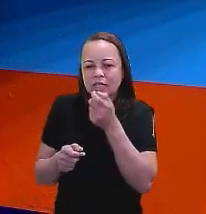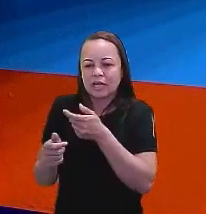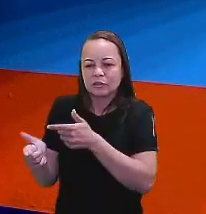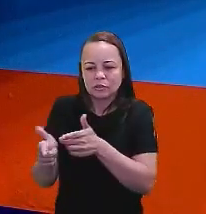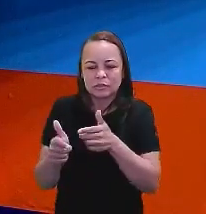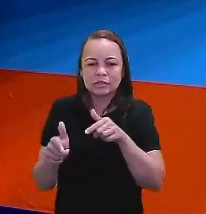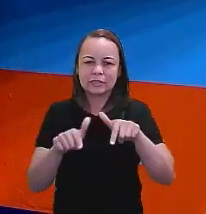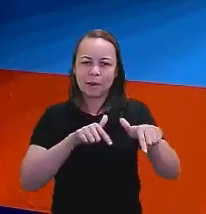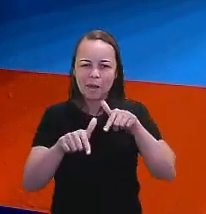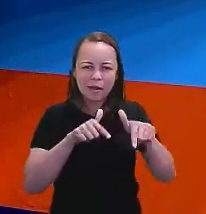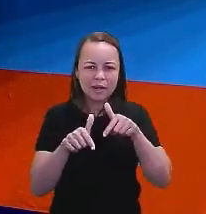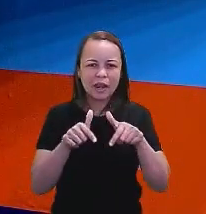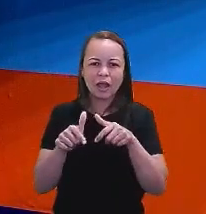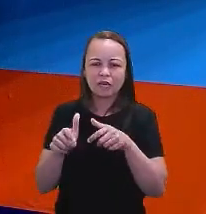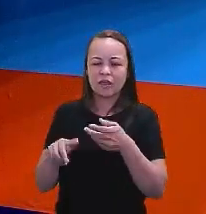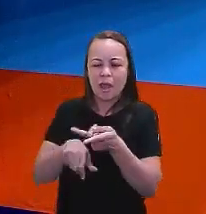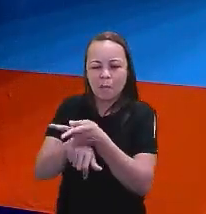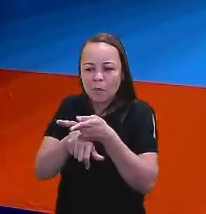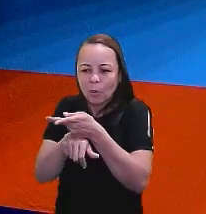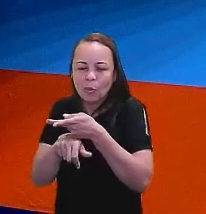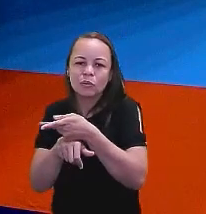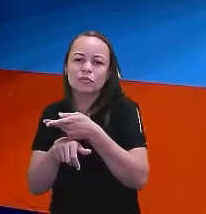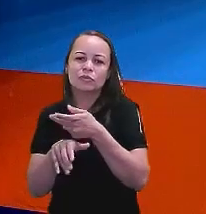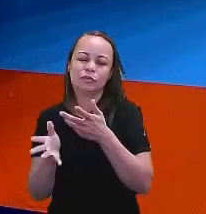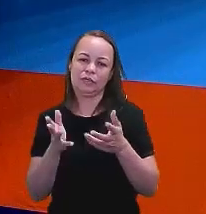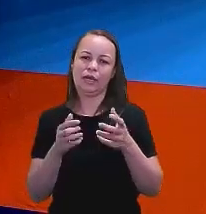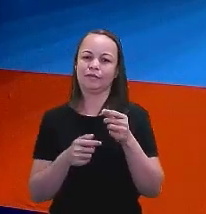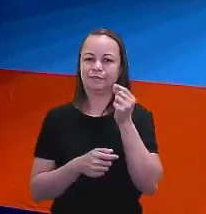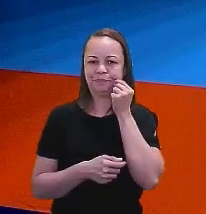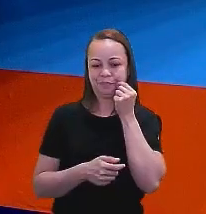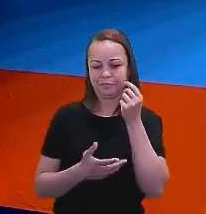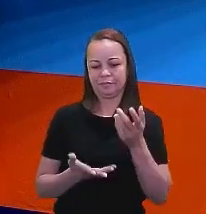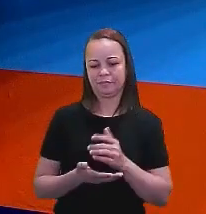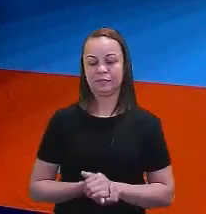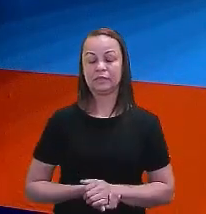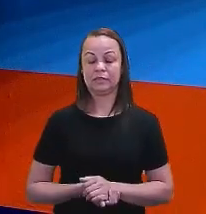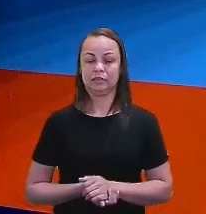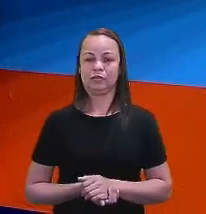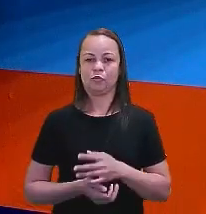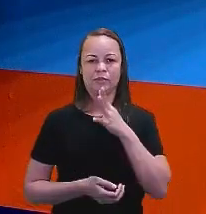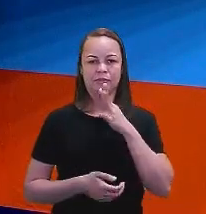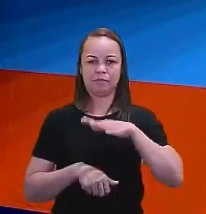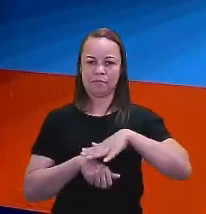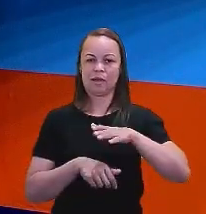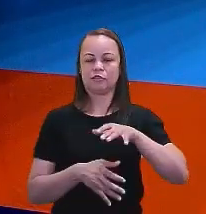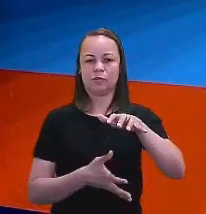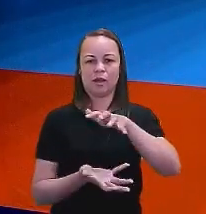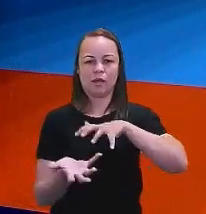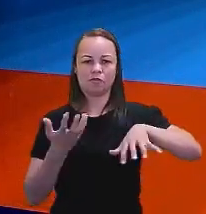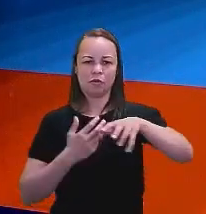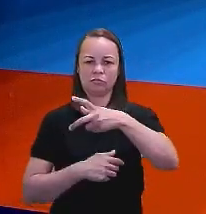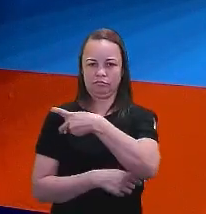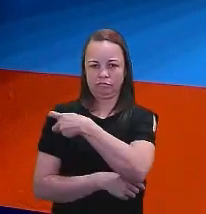caçar ratos. Vejam. Então, vamos conhecer mais um pouquinho da revolta das vacinas.